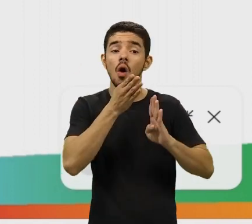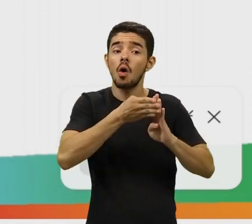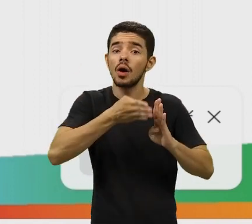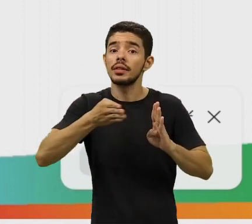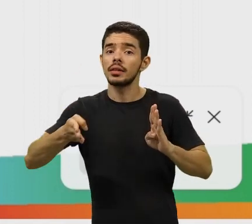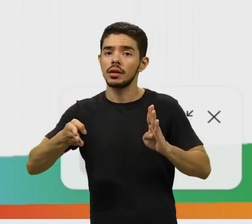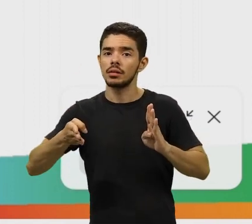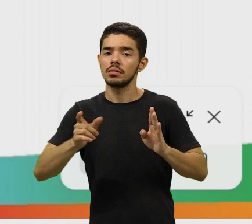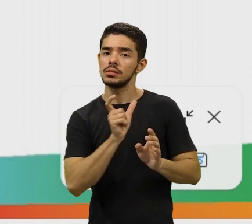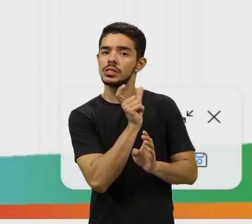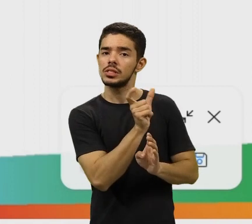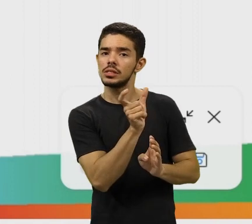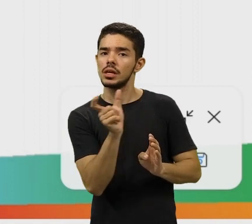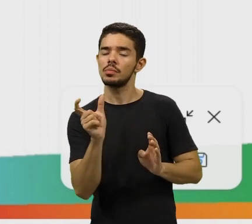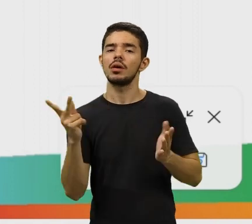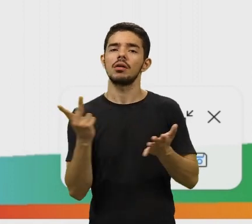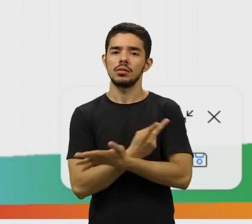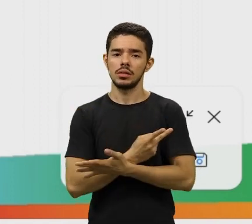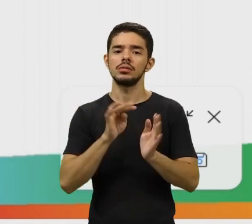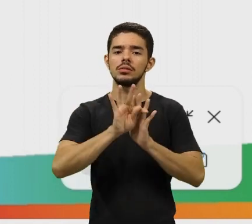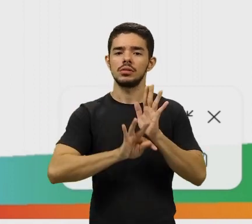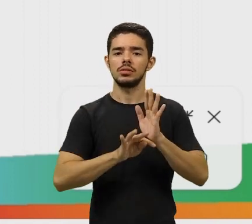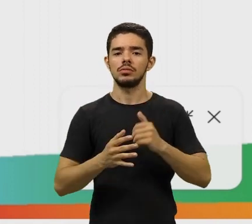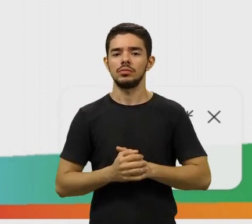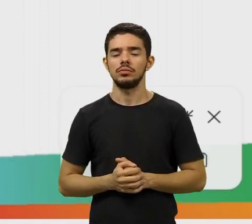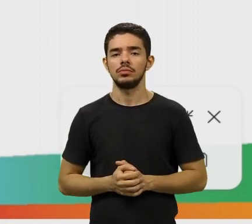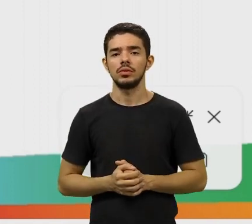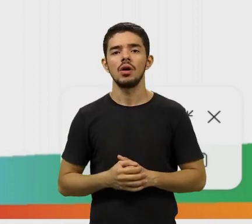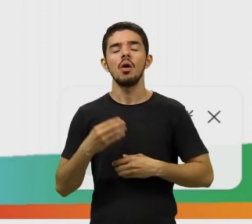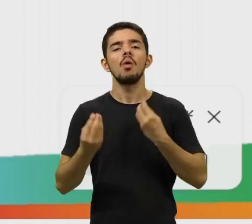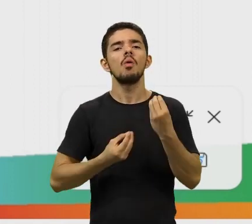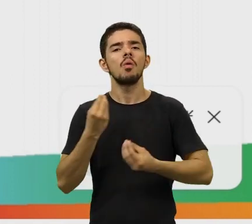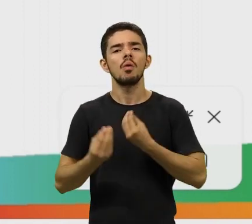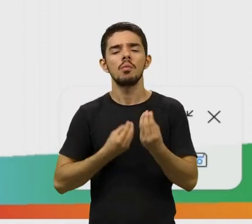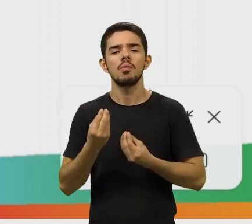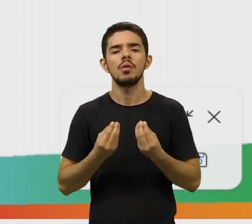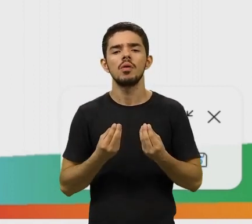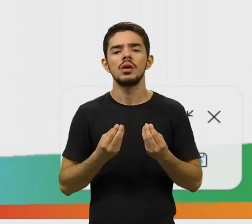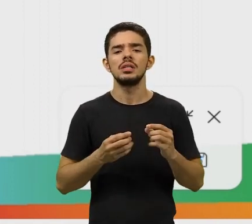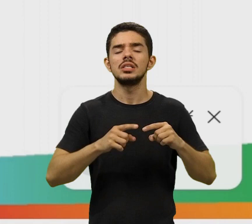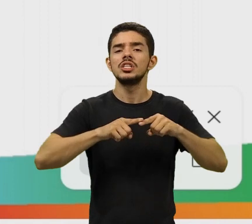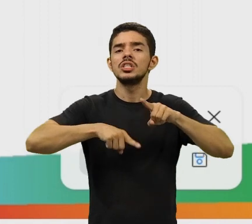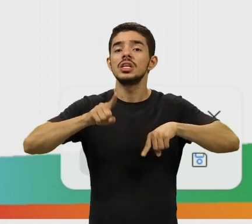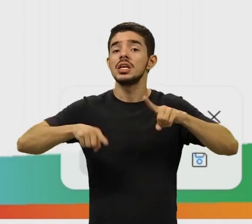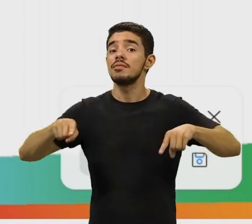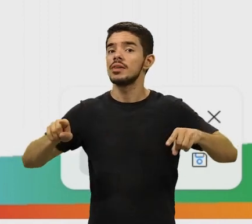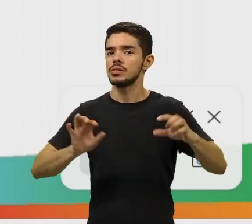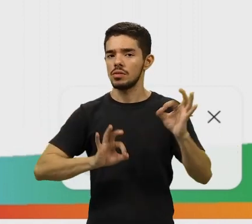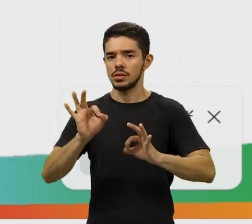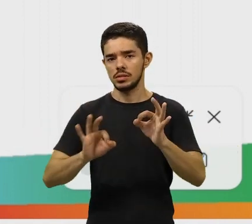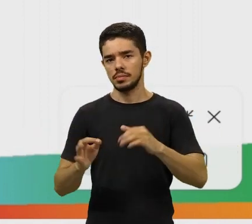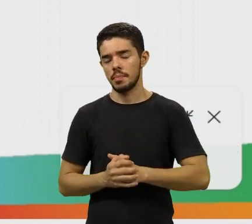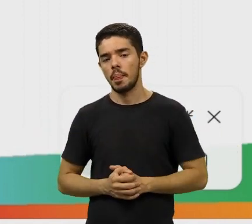ordem dos termos que aparecem no texto e como é que são esses níveis de